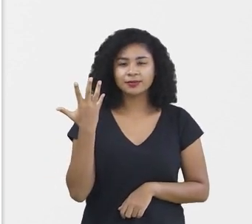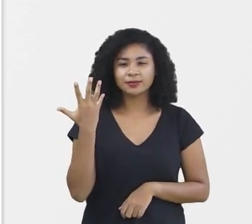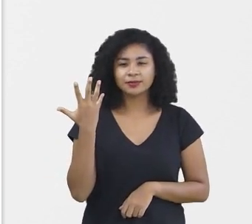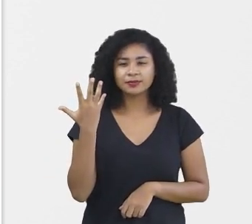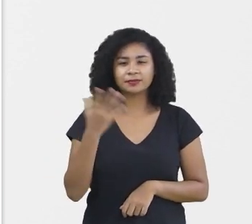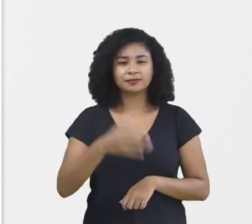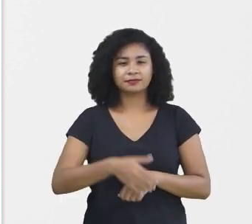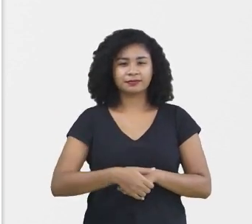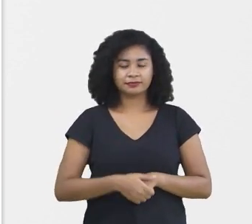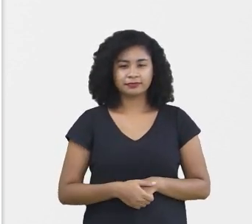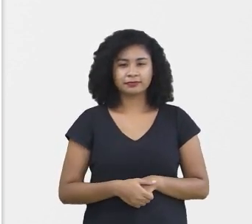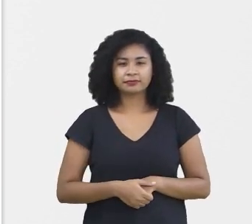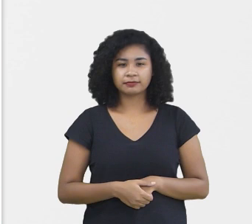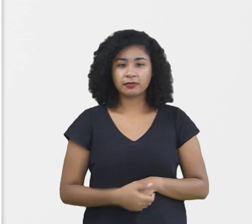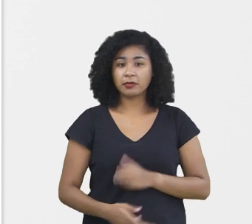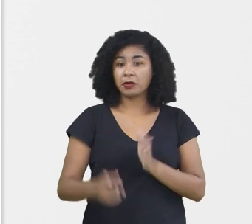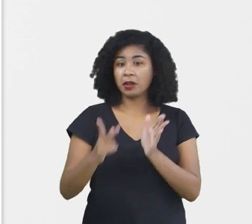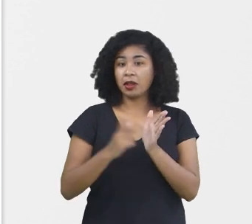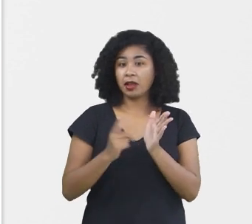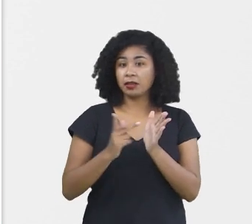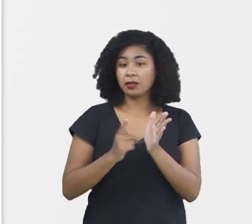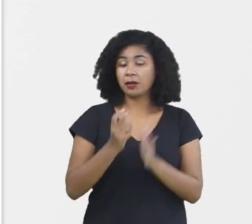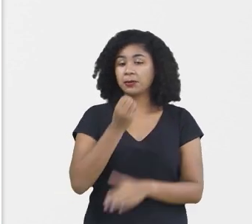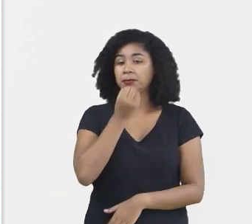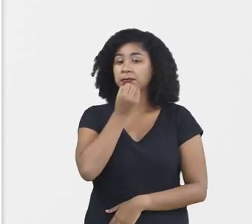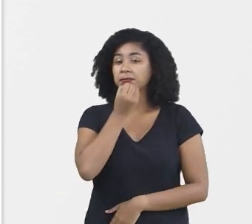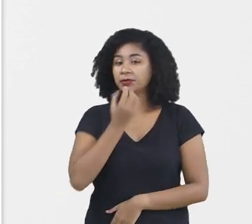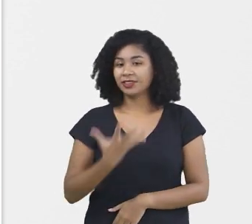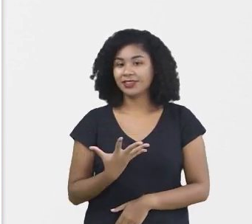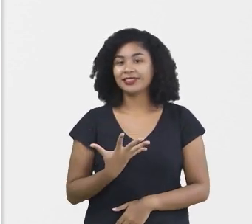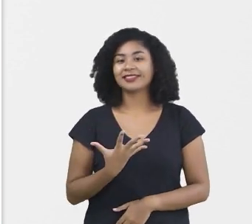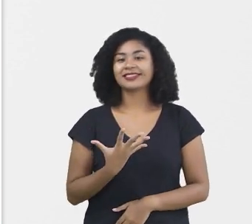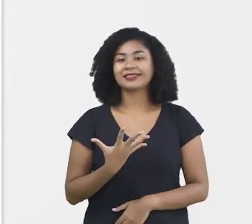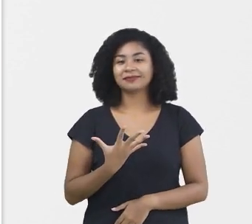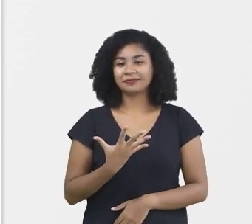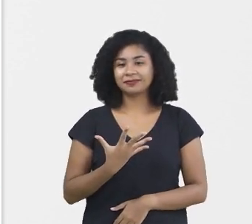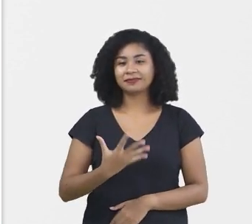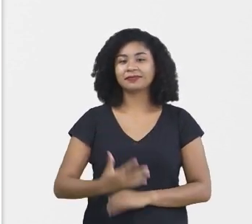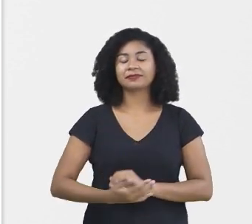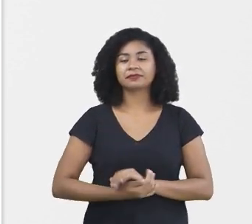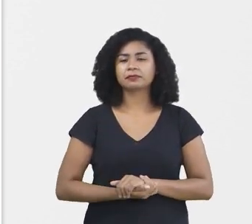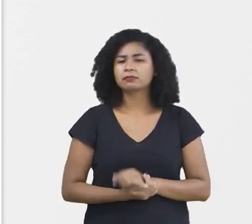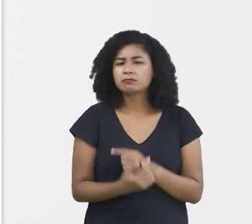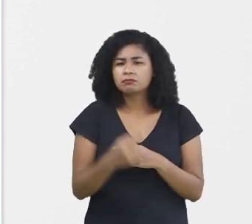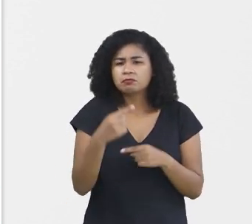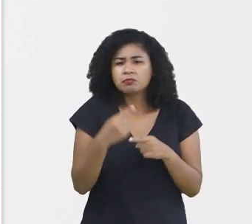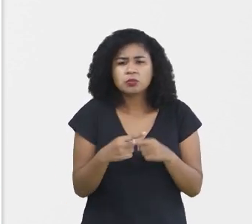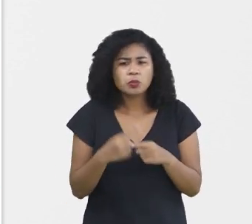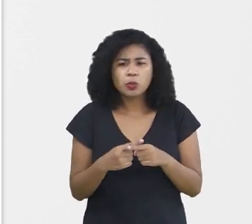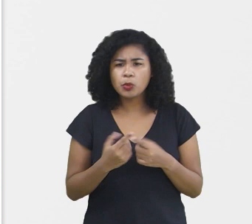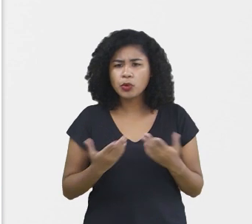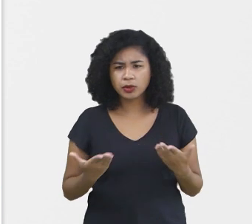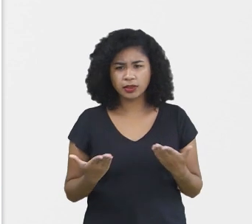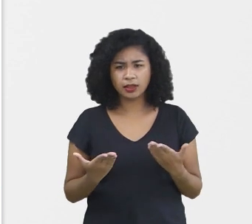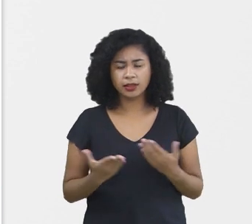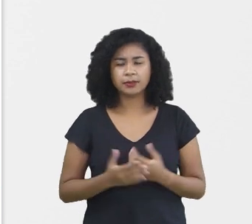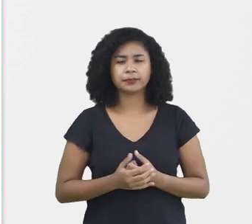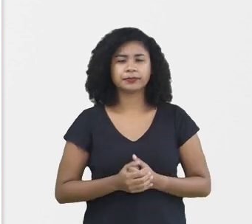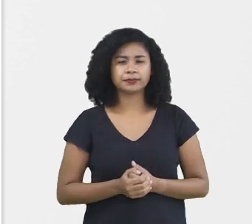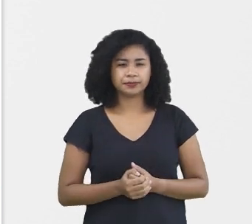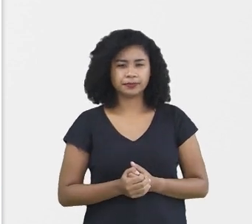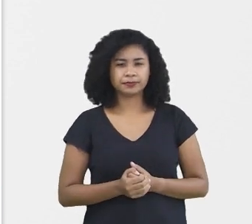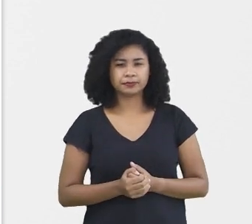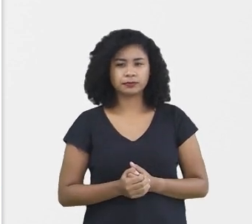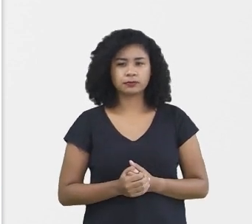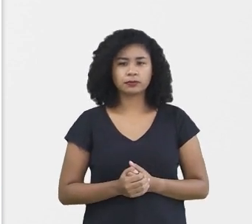o crescimento da nota dos estudantes, né? Por quê? Porque a causa foi o